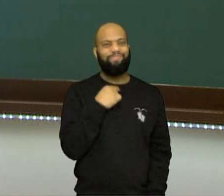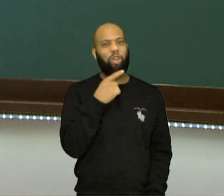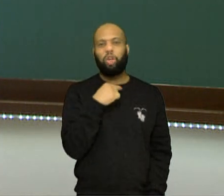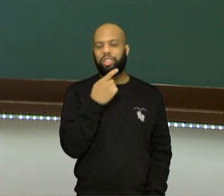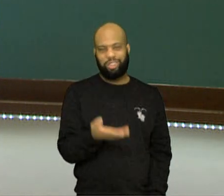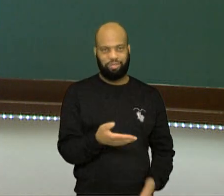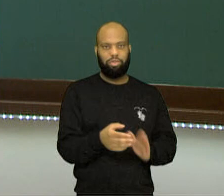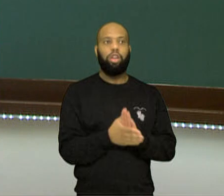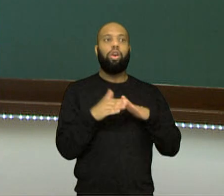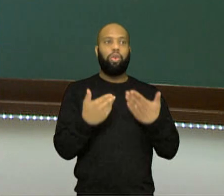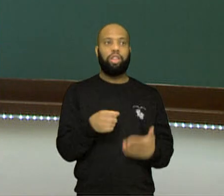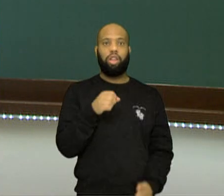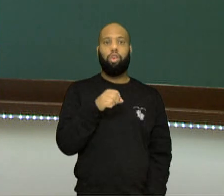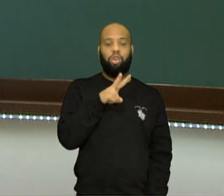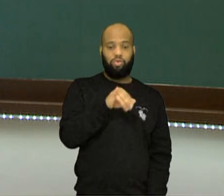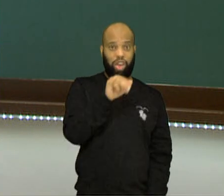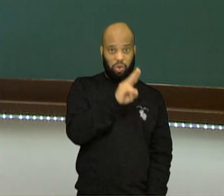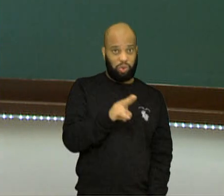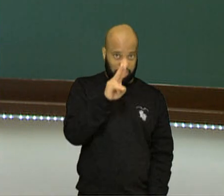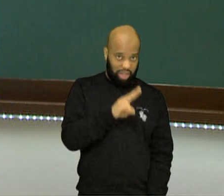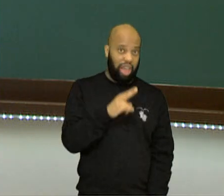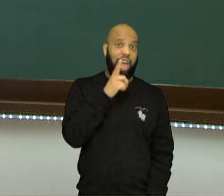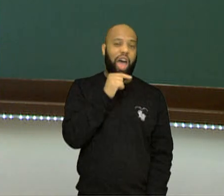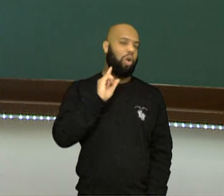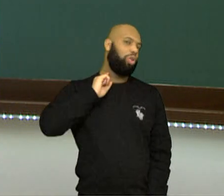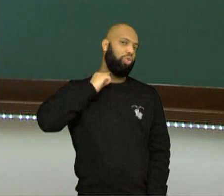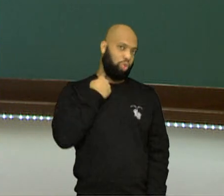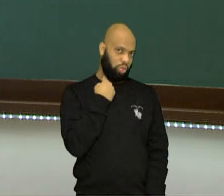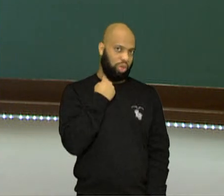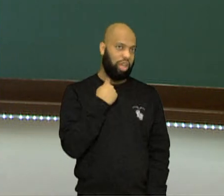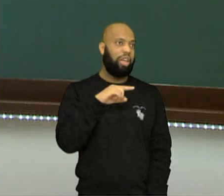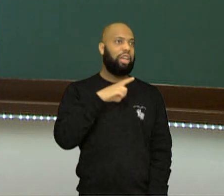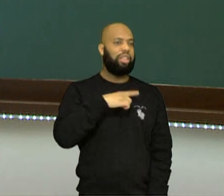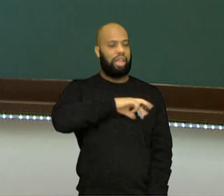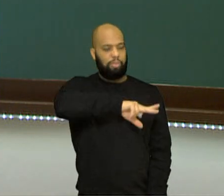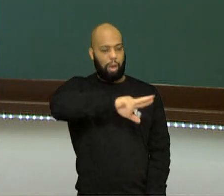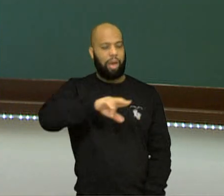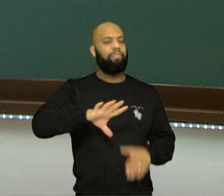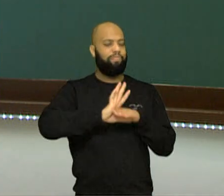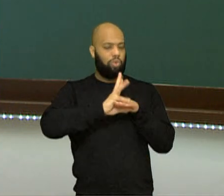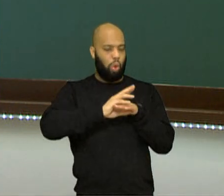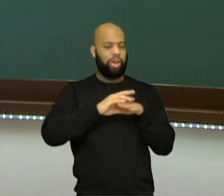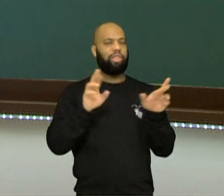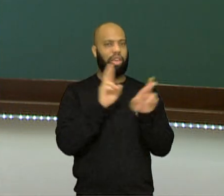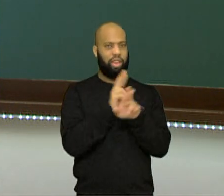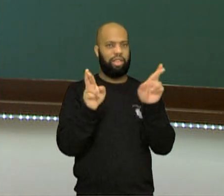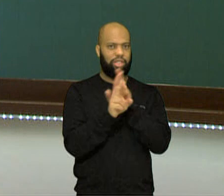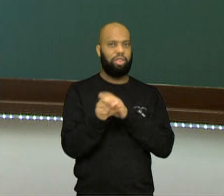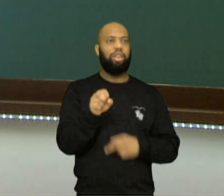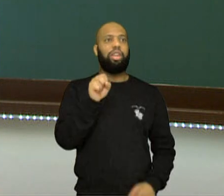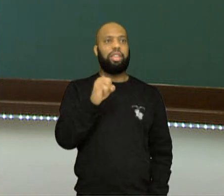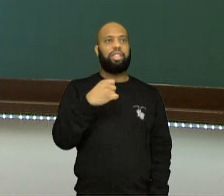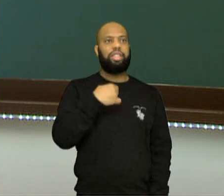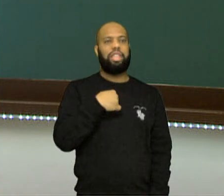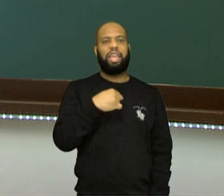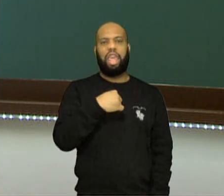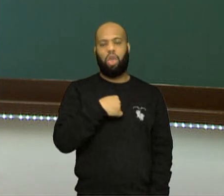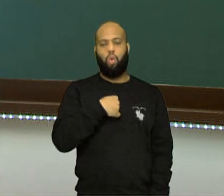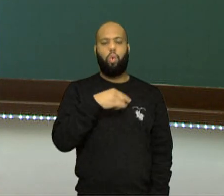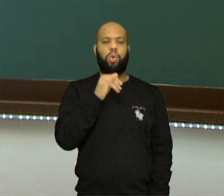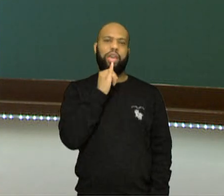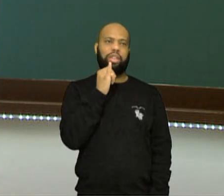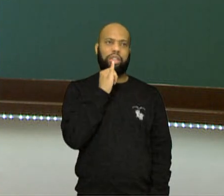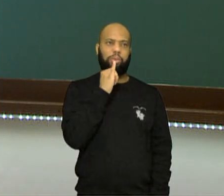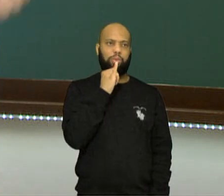potável. O consumo da água contaminada está associado ali a diversas doenças. Se eu consumir uma água onde foi lançado um